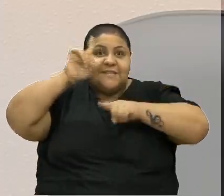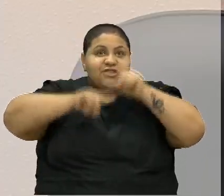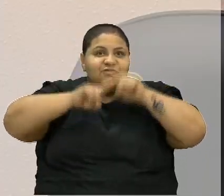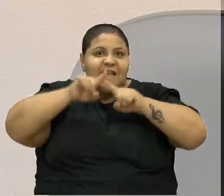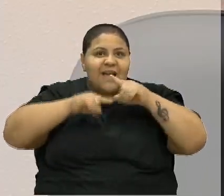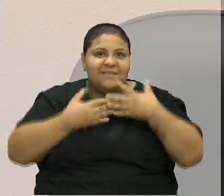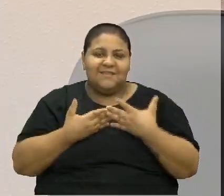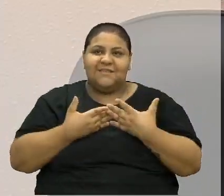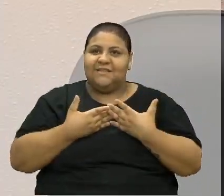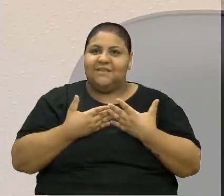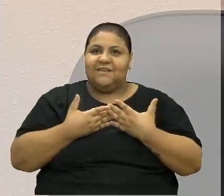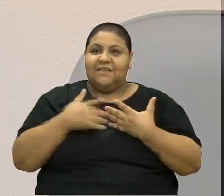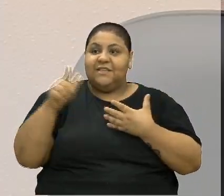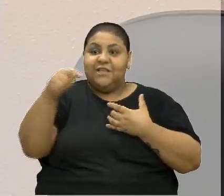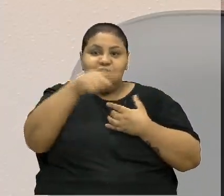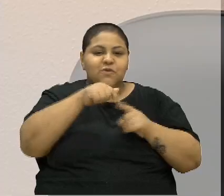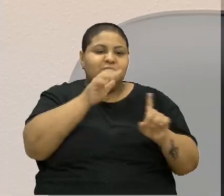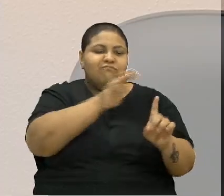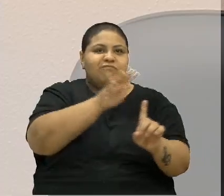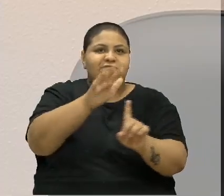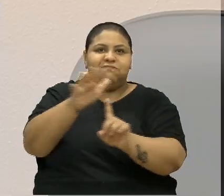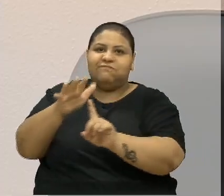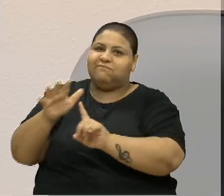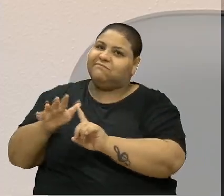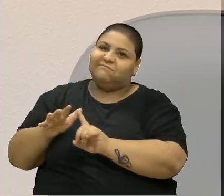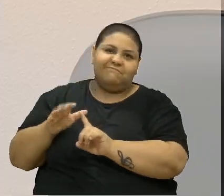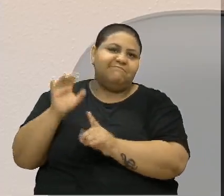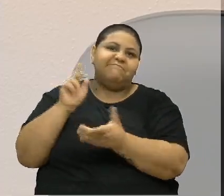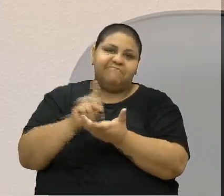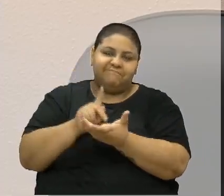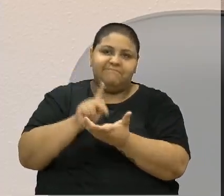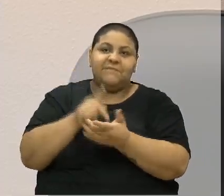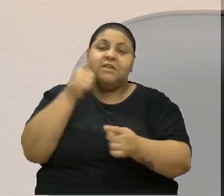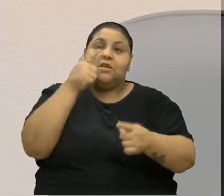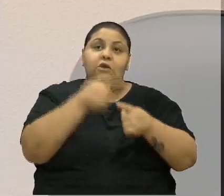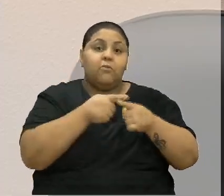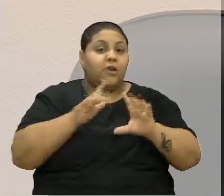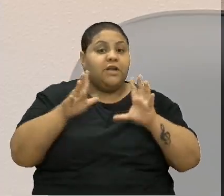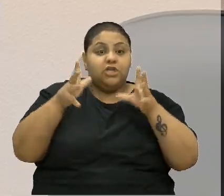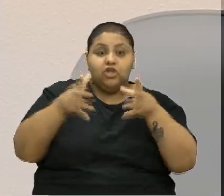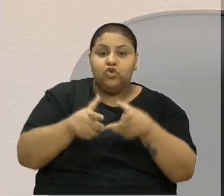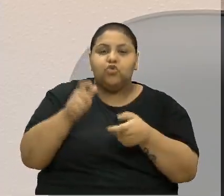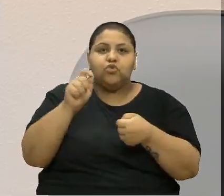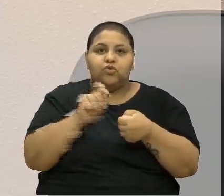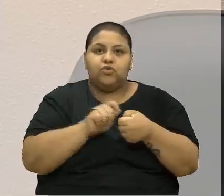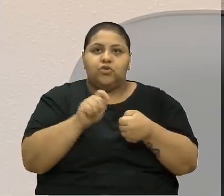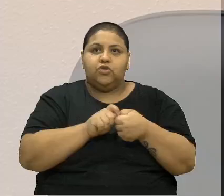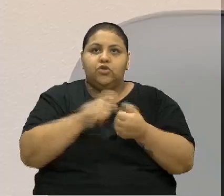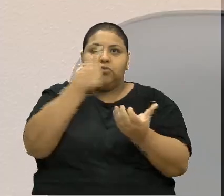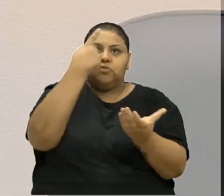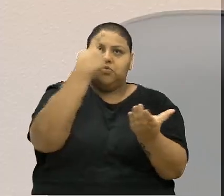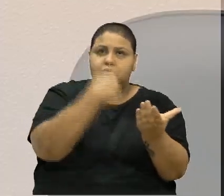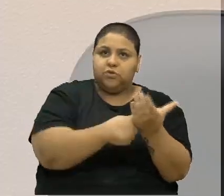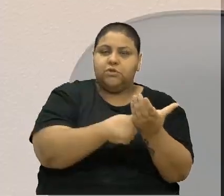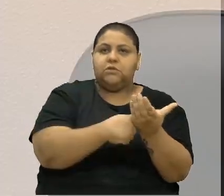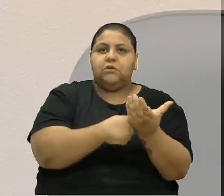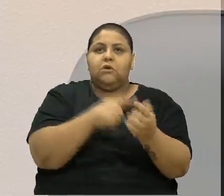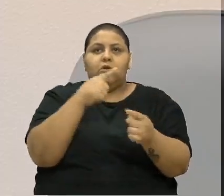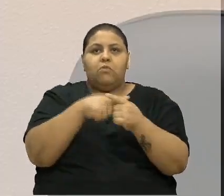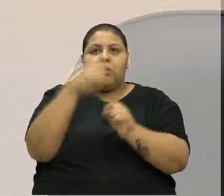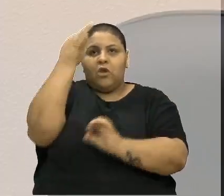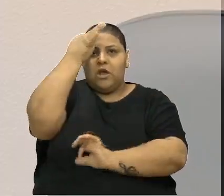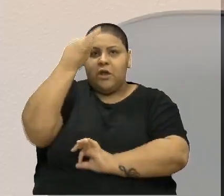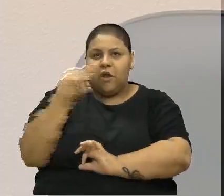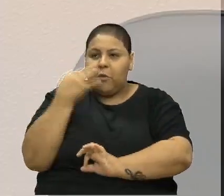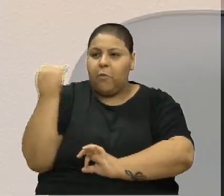realiza que nos inspira, sem dúvida nenhuma. Porque além de tudo isso que ele faz, com comprometimento por entender mesmo,